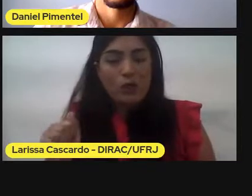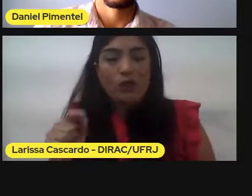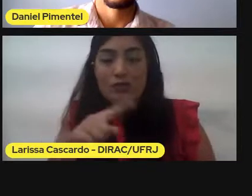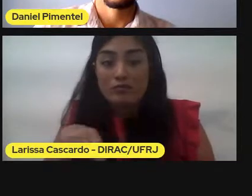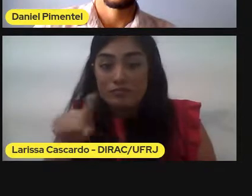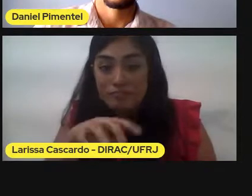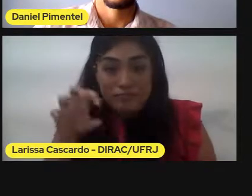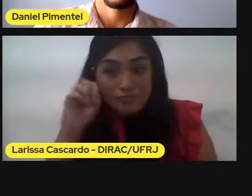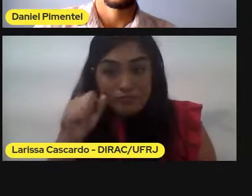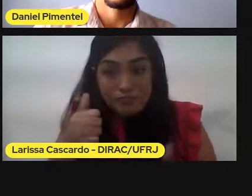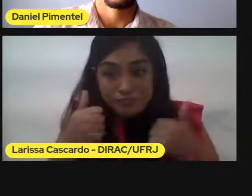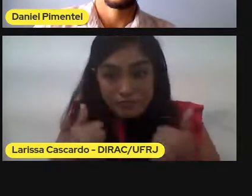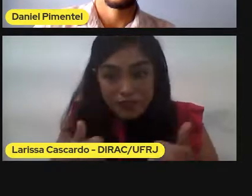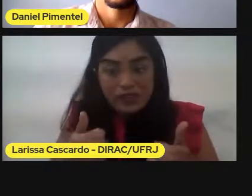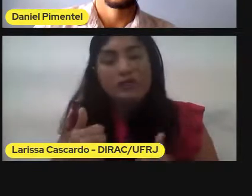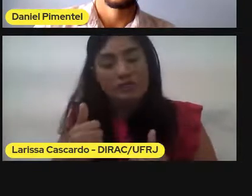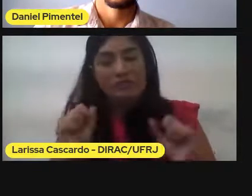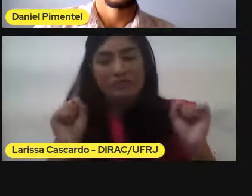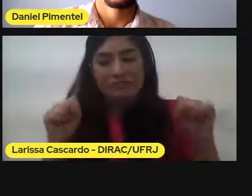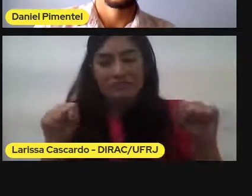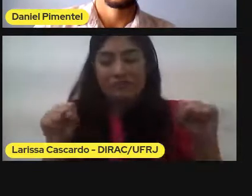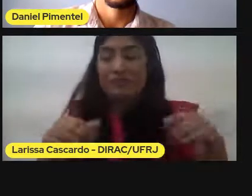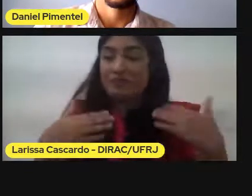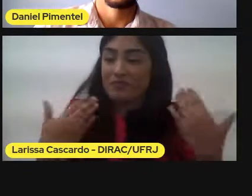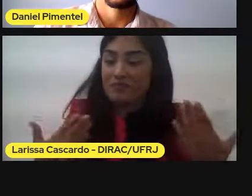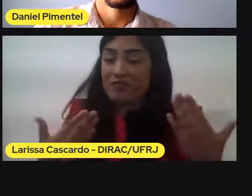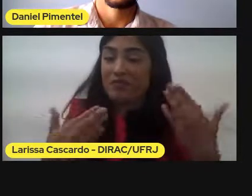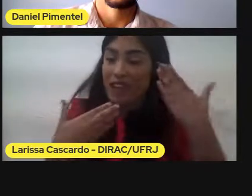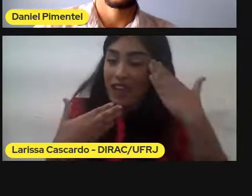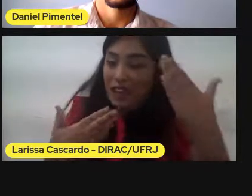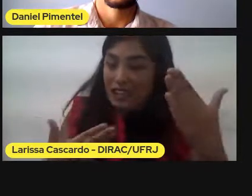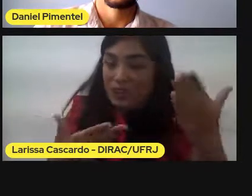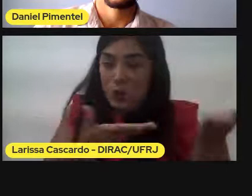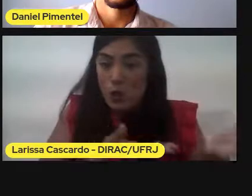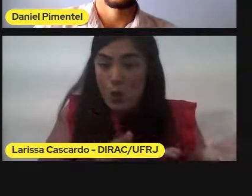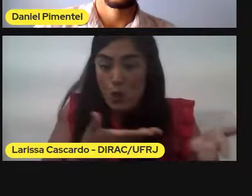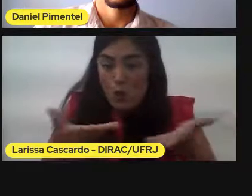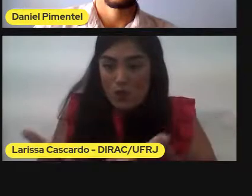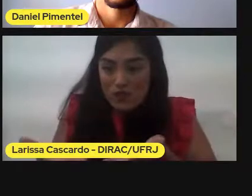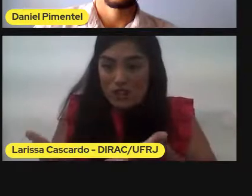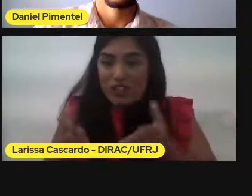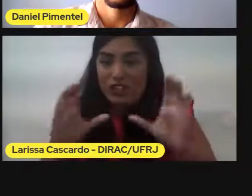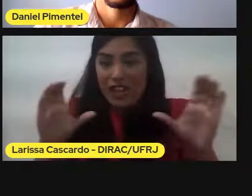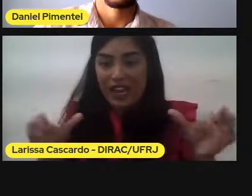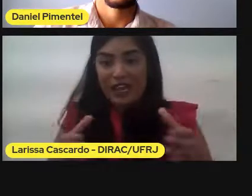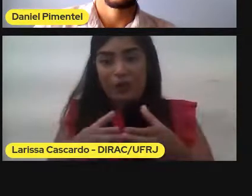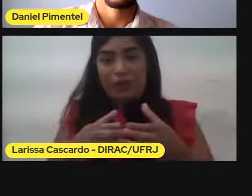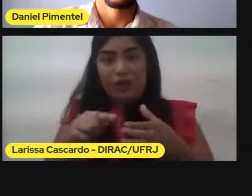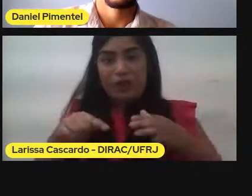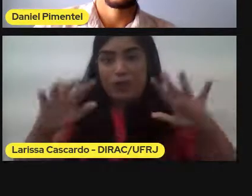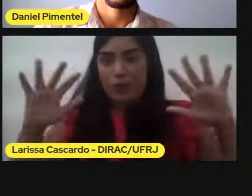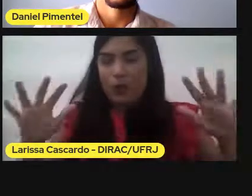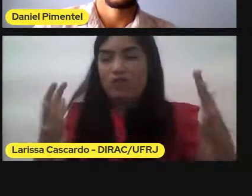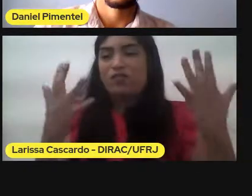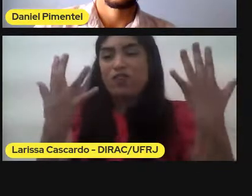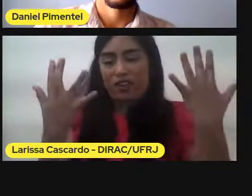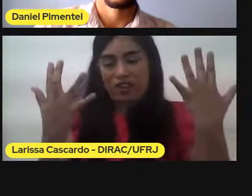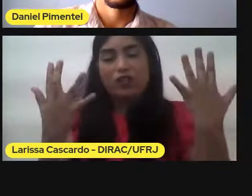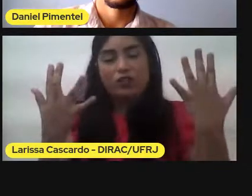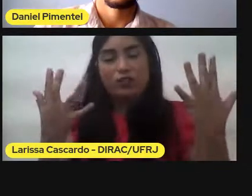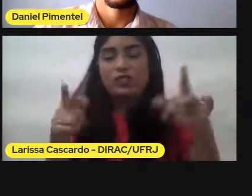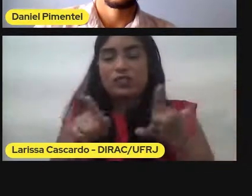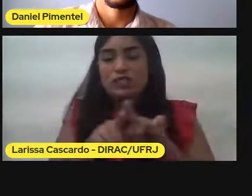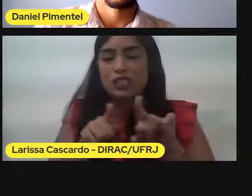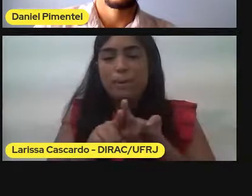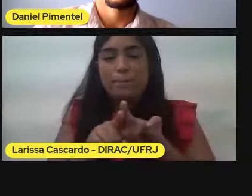Sim. Então, antes de mais, agradecer o convite a toda a equipa deste evento e a